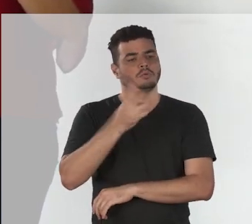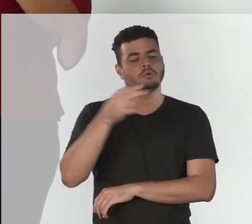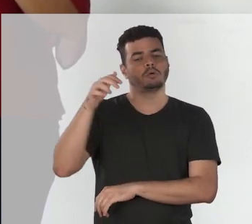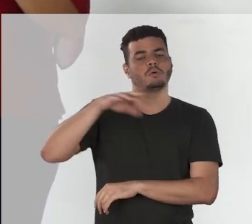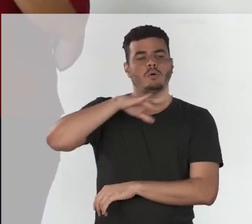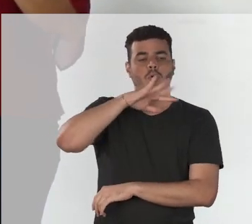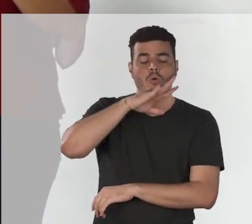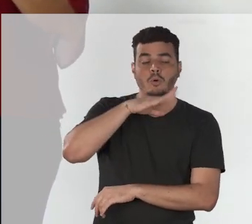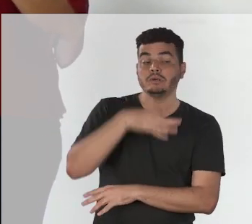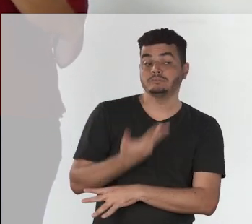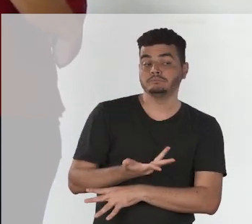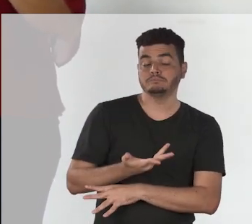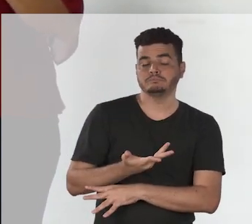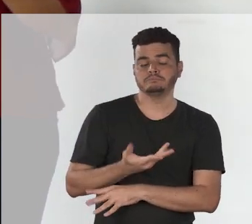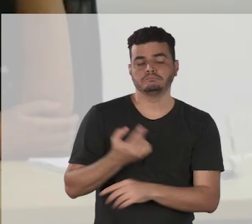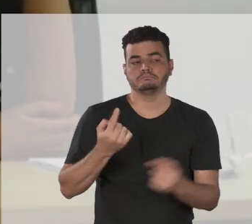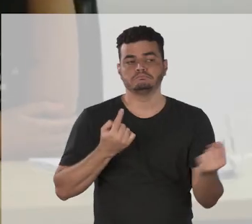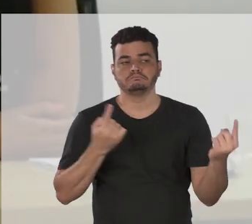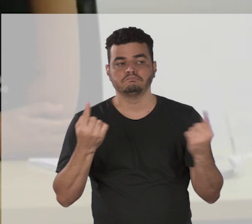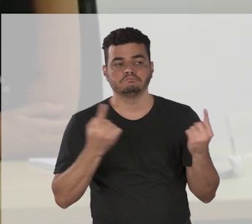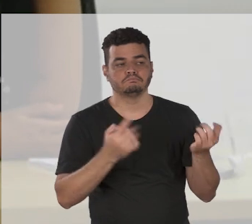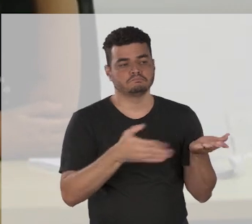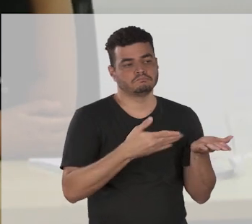em livro, papel?